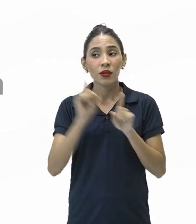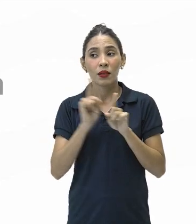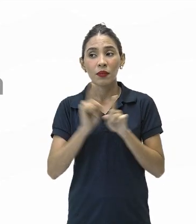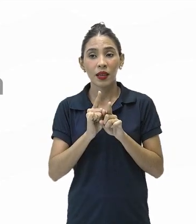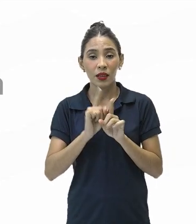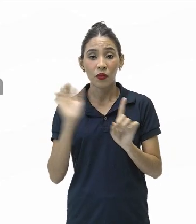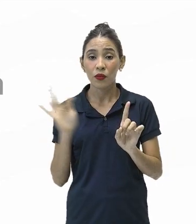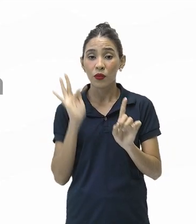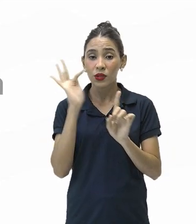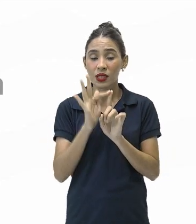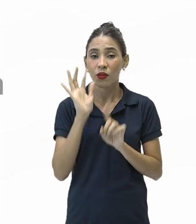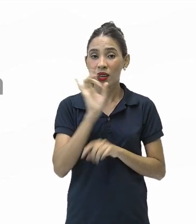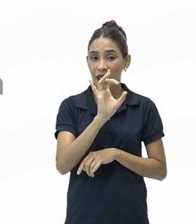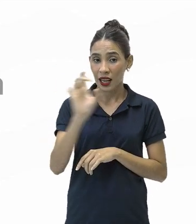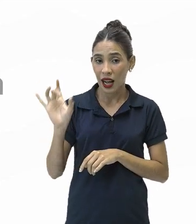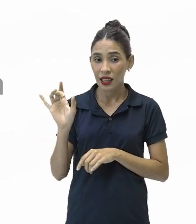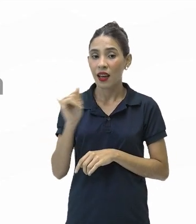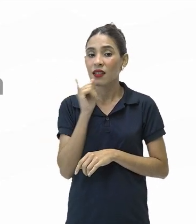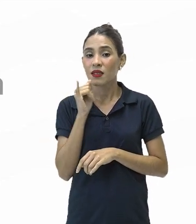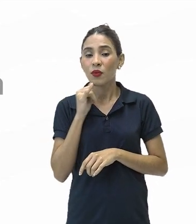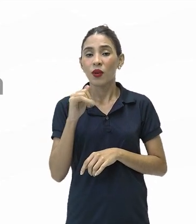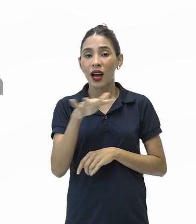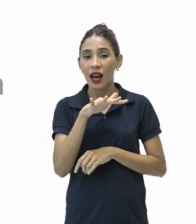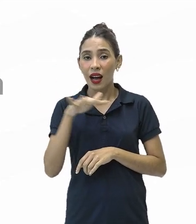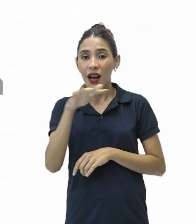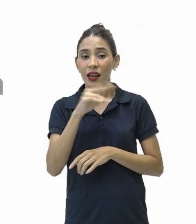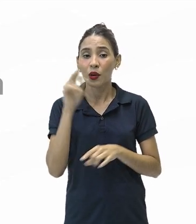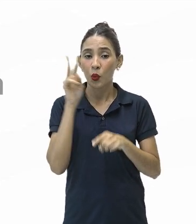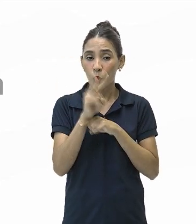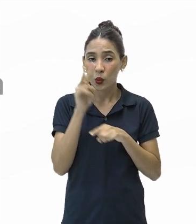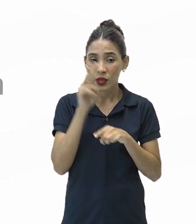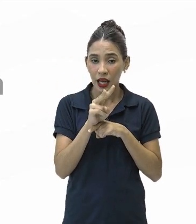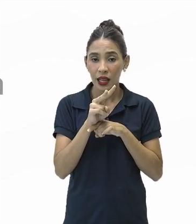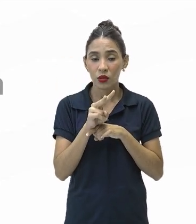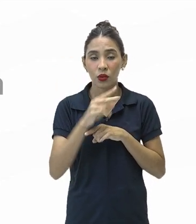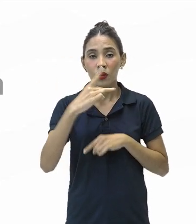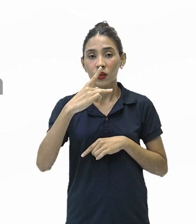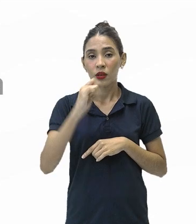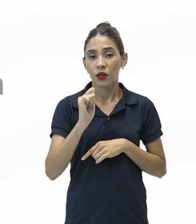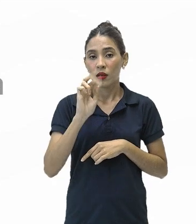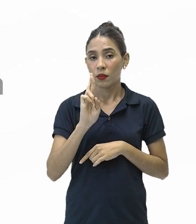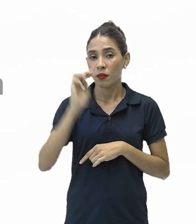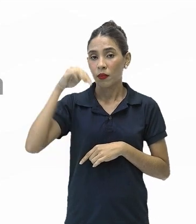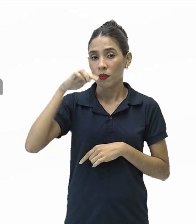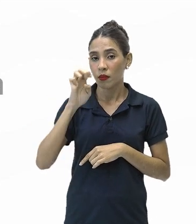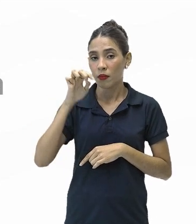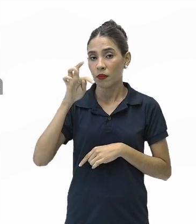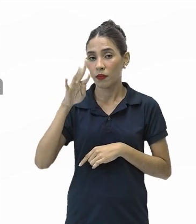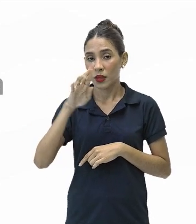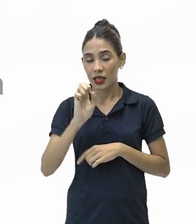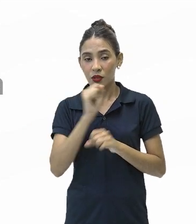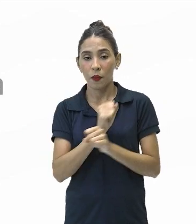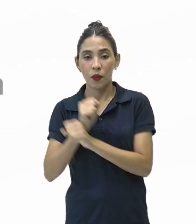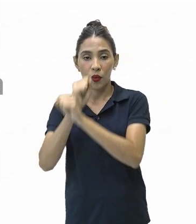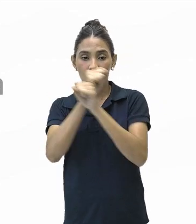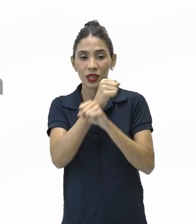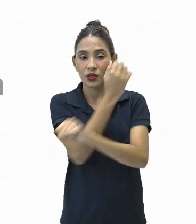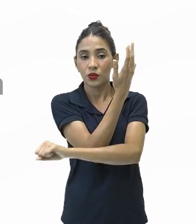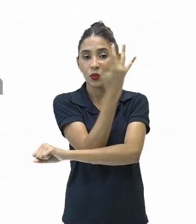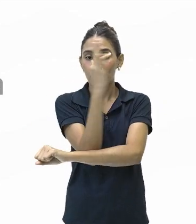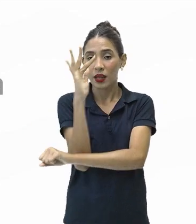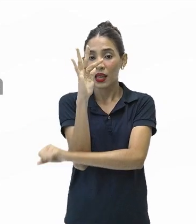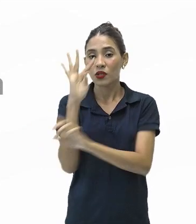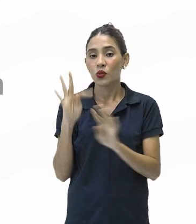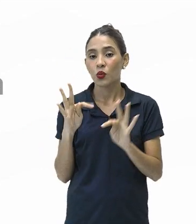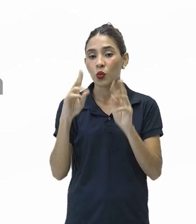na função de cada uma. A área de preservação permanente, né, protege o meio ambiente como um todo,